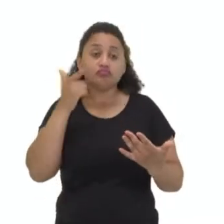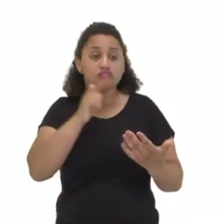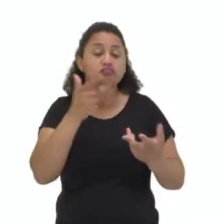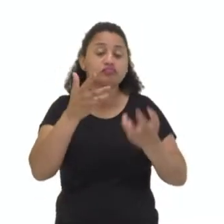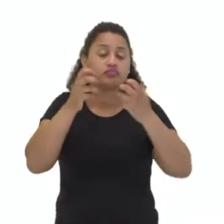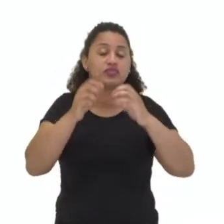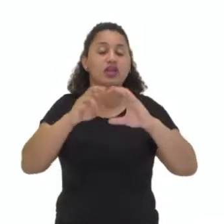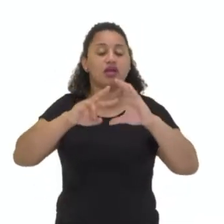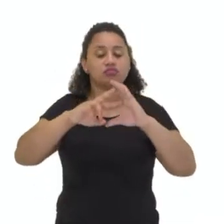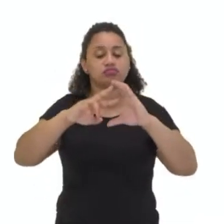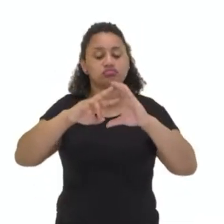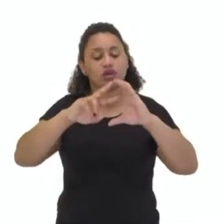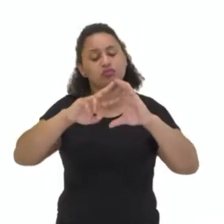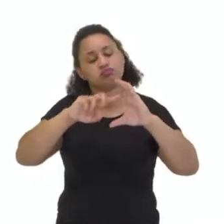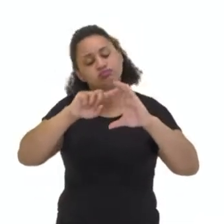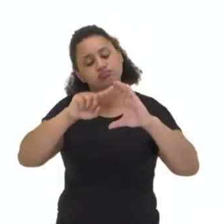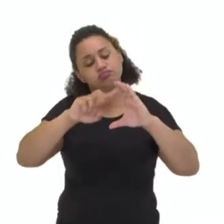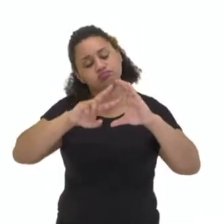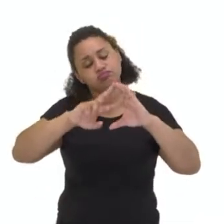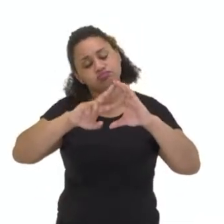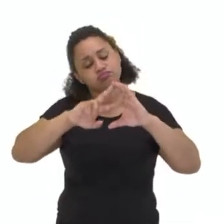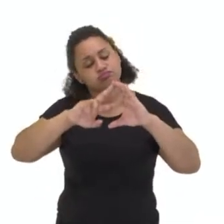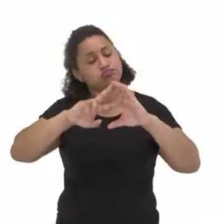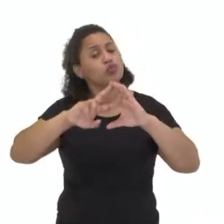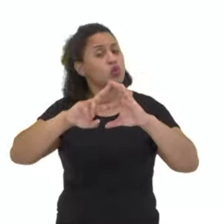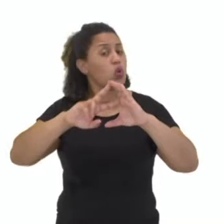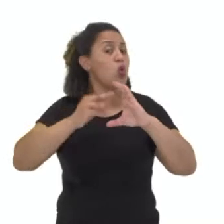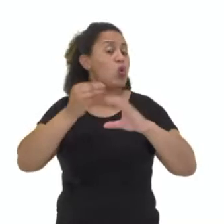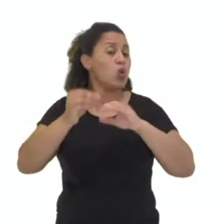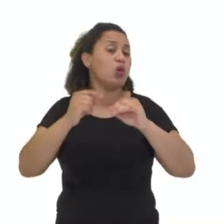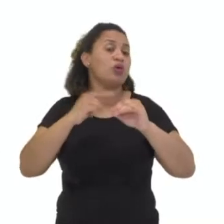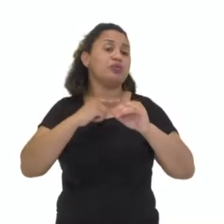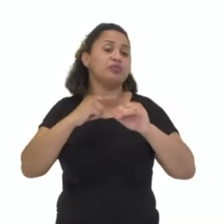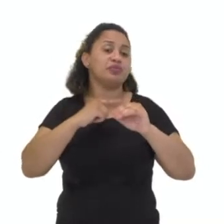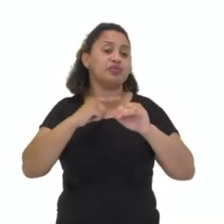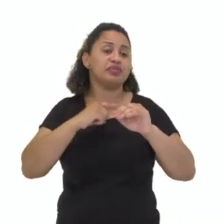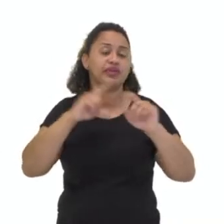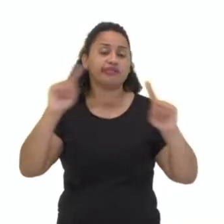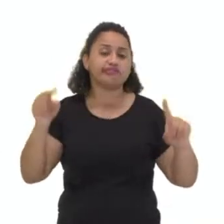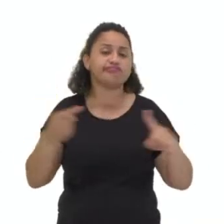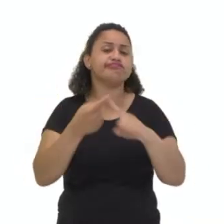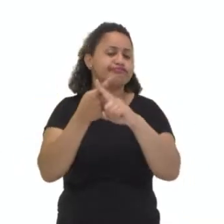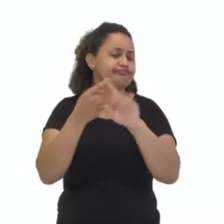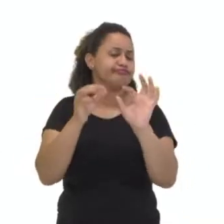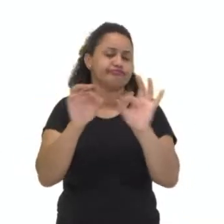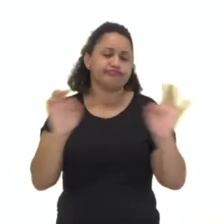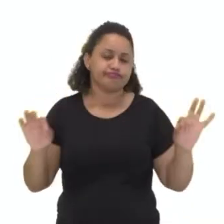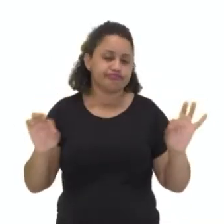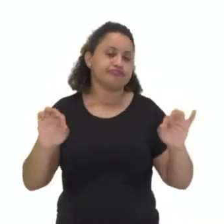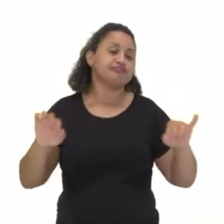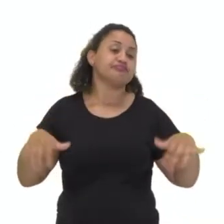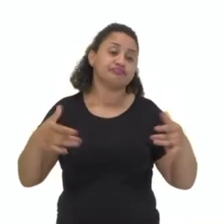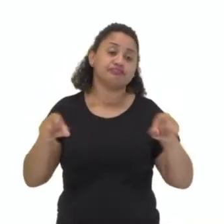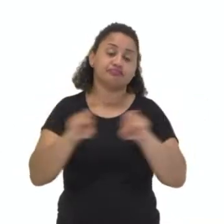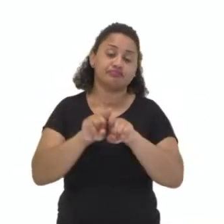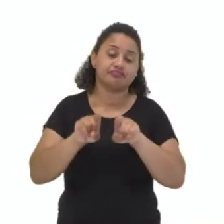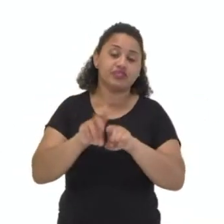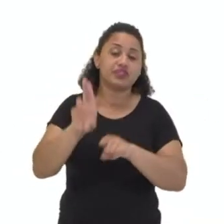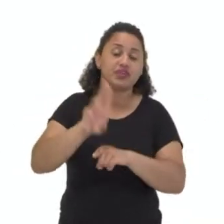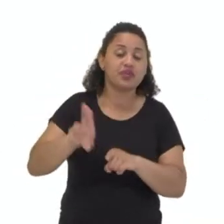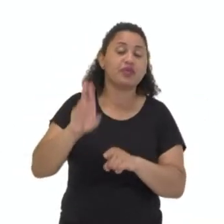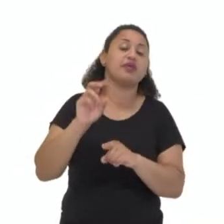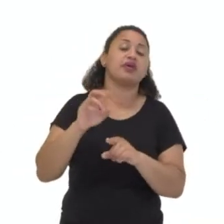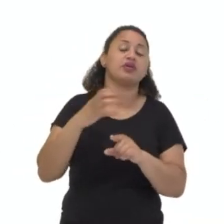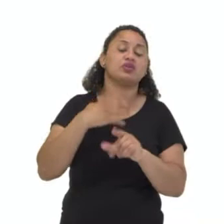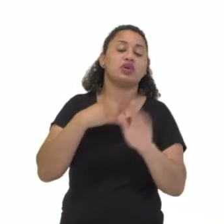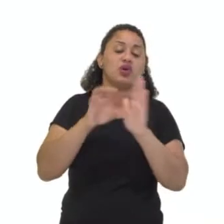área deste setor circular por meio de uma regra de 3 simples. Então aqui nós também vamos usar um conceitinho mais antigo